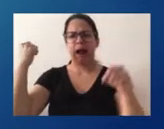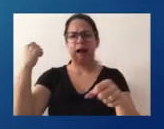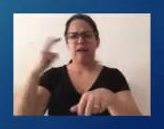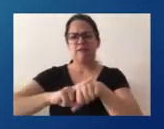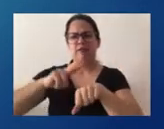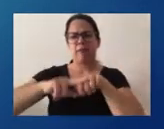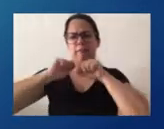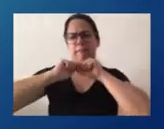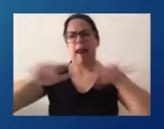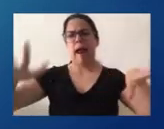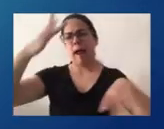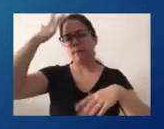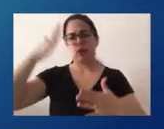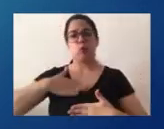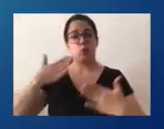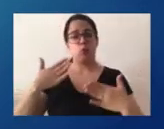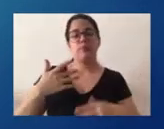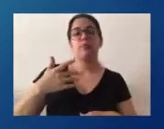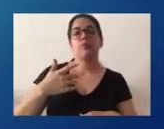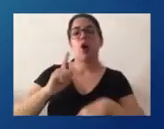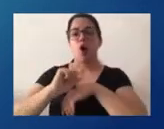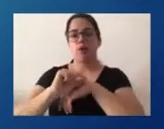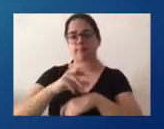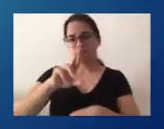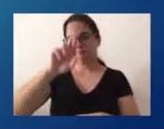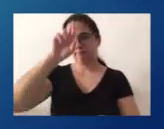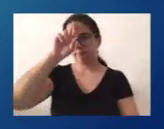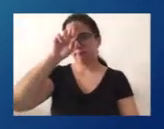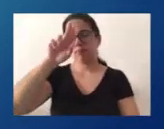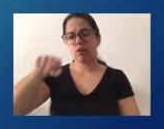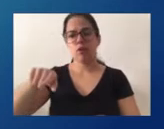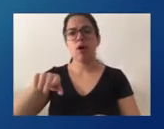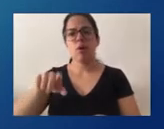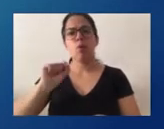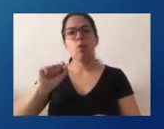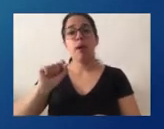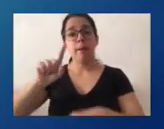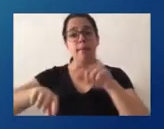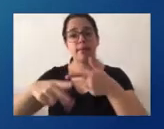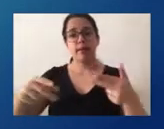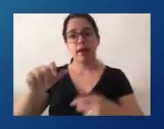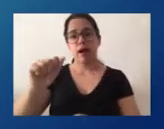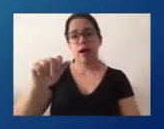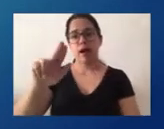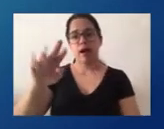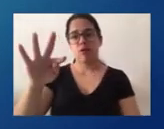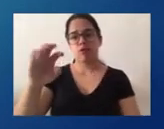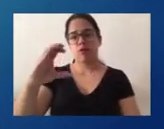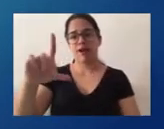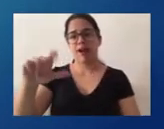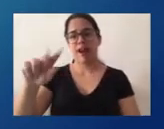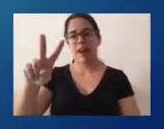revelaram susto e correria que ocorreu nesse dia nesse laboratório. Então, em torno de meio-dia, uma autoclave, ele esclarece aqui que